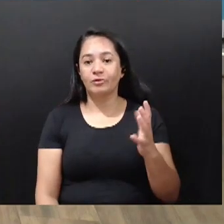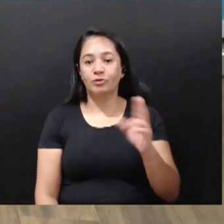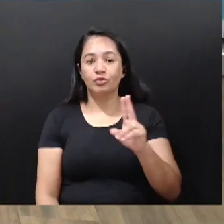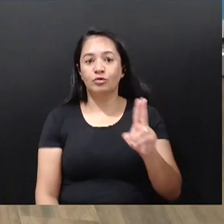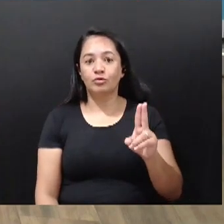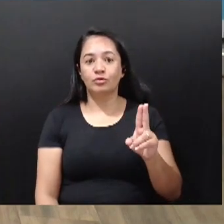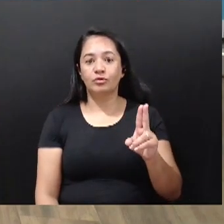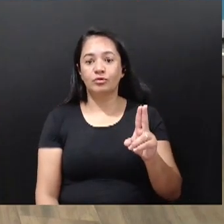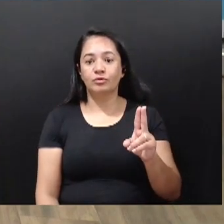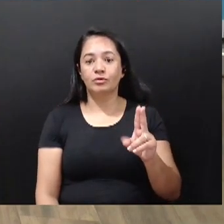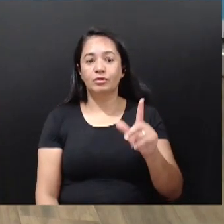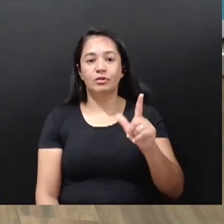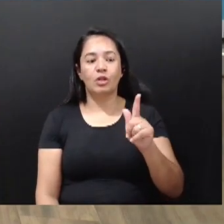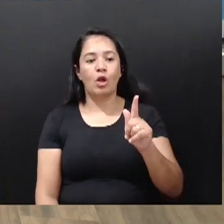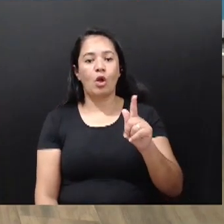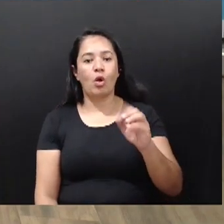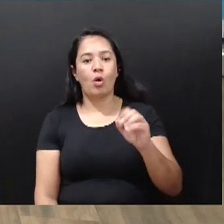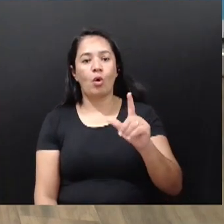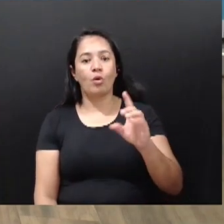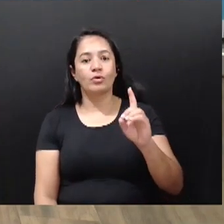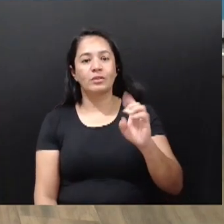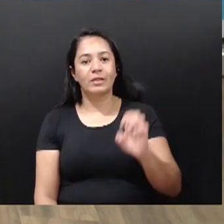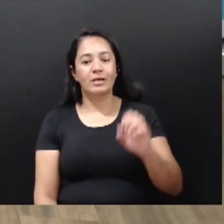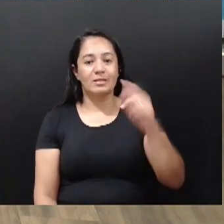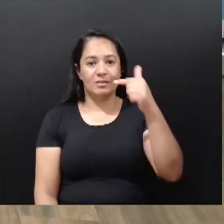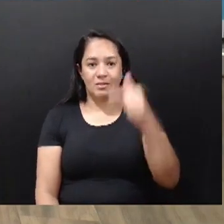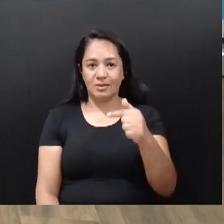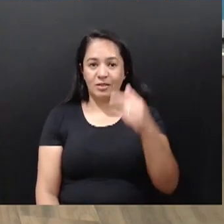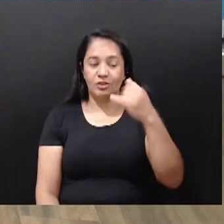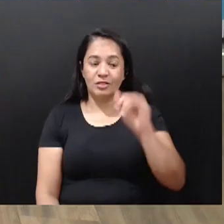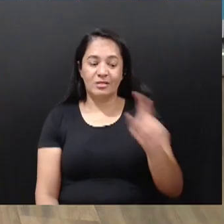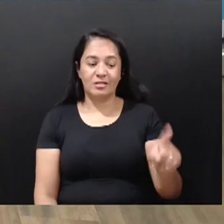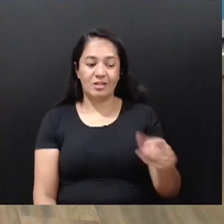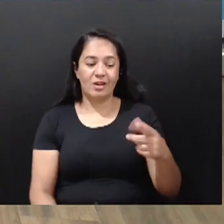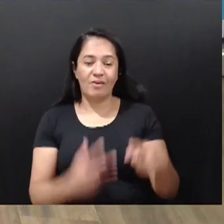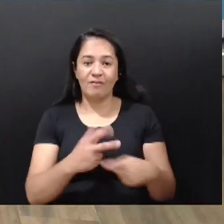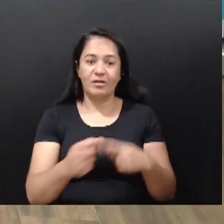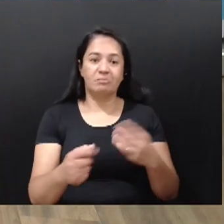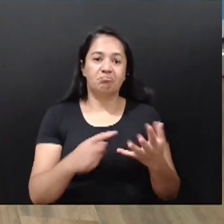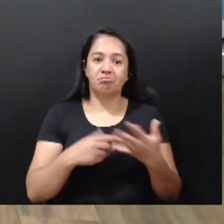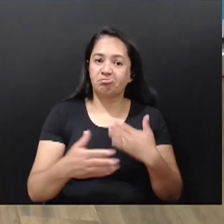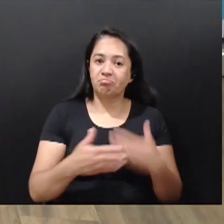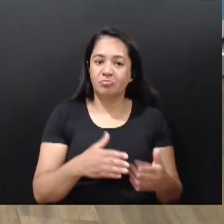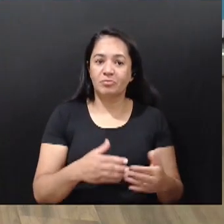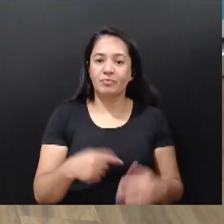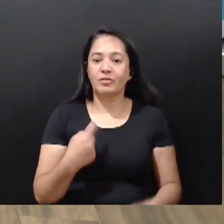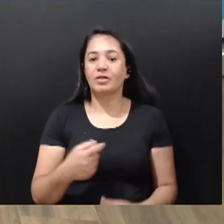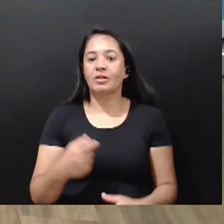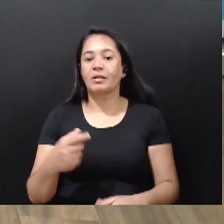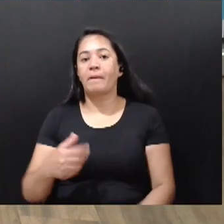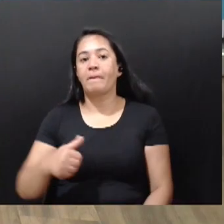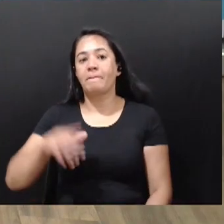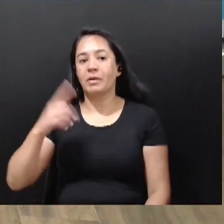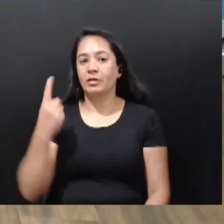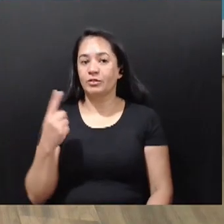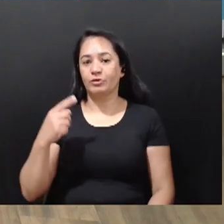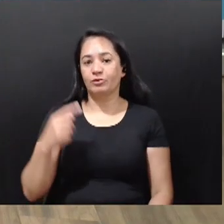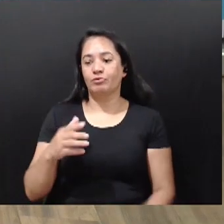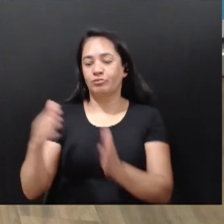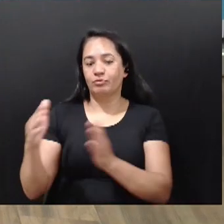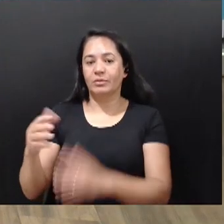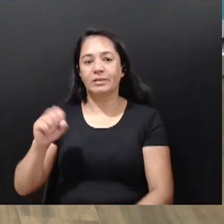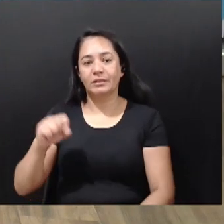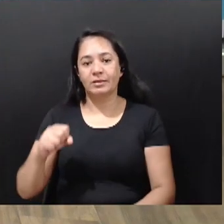um 7 a mais. Então, se o Suzano vencer por 3-0, 3-1, 3-2, a gente tem mais um 7 e aí sim vai ser